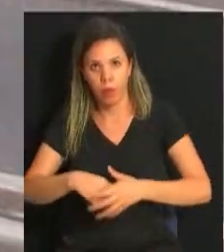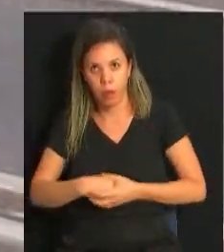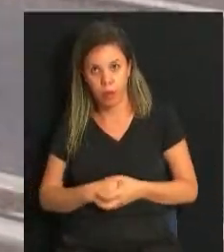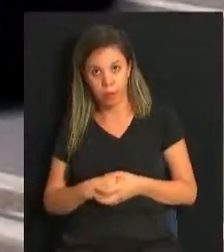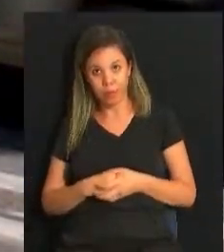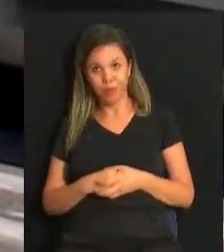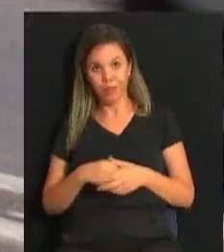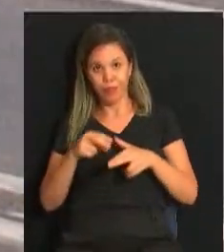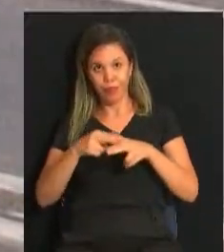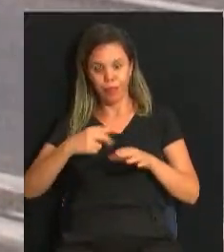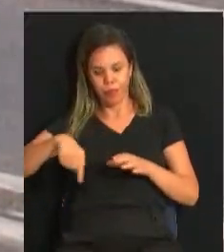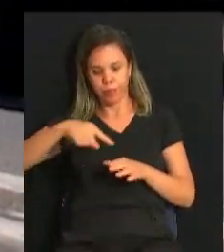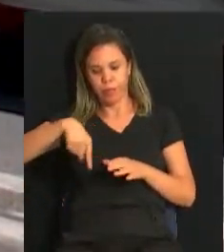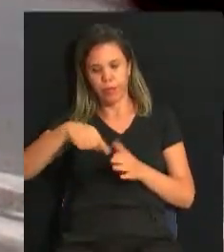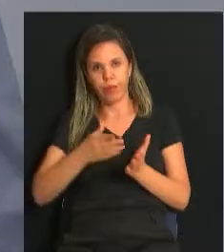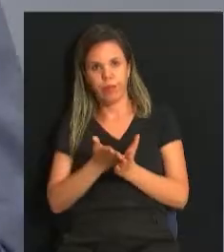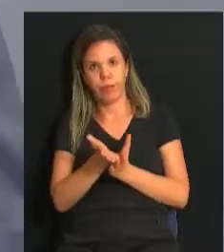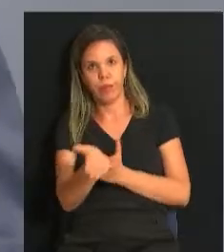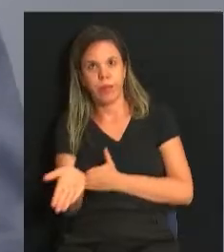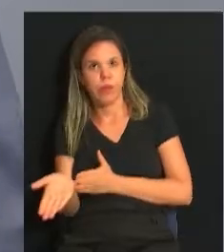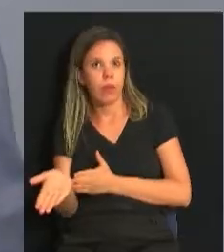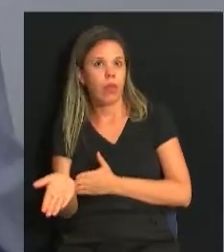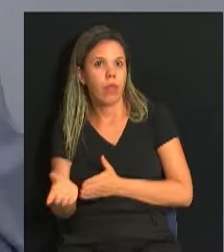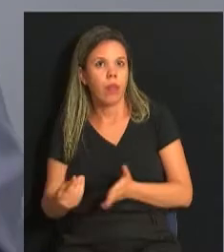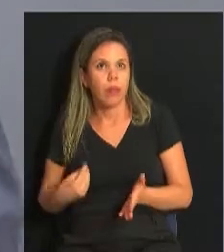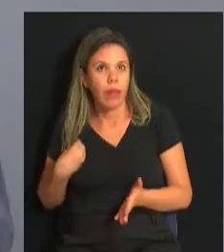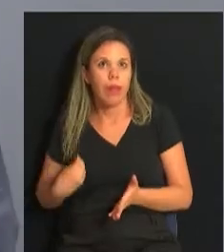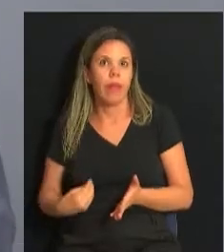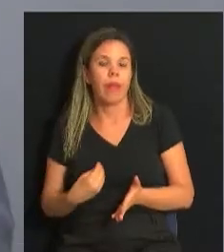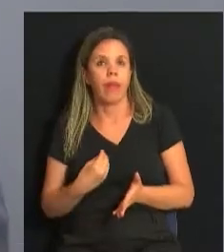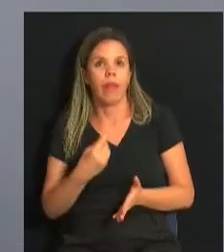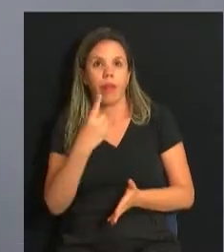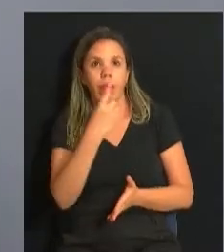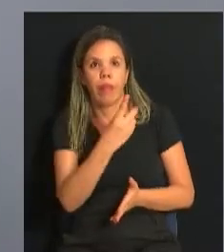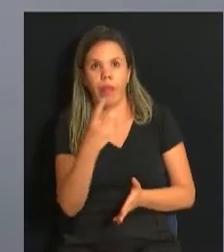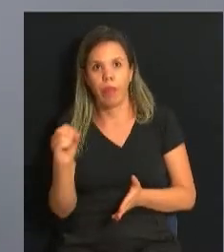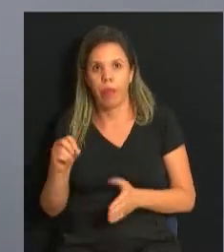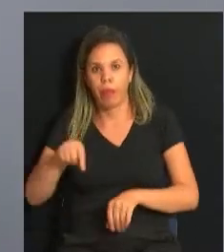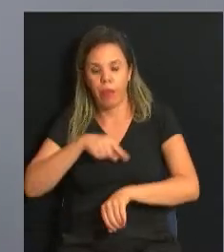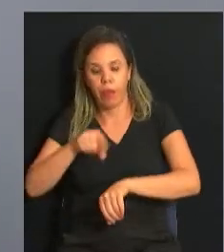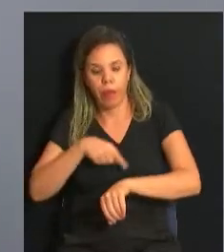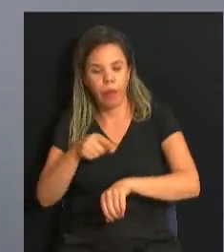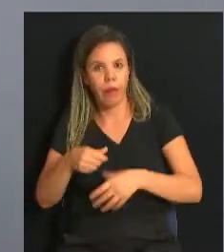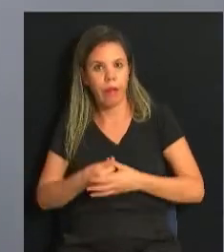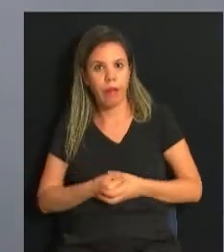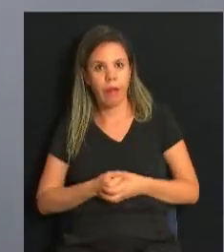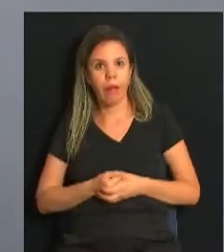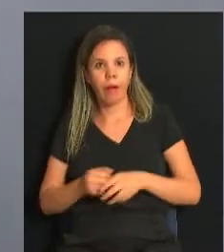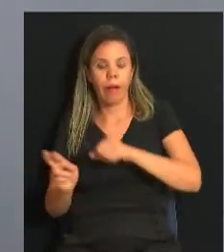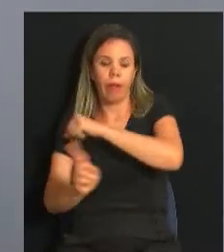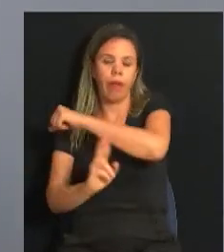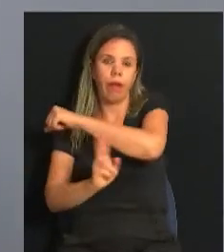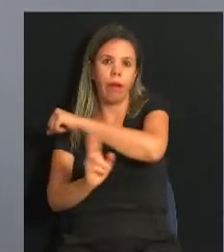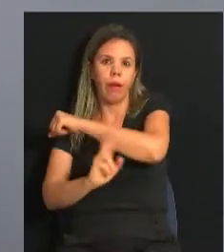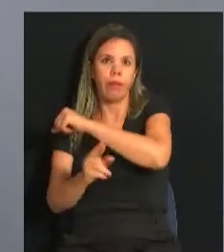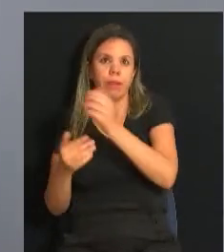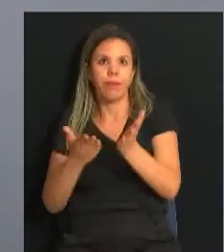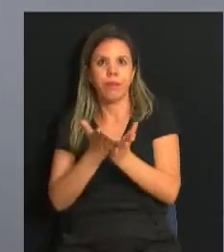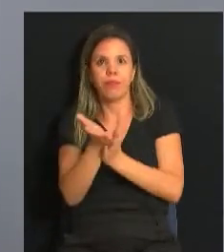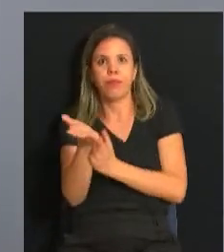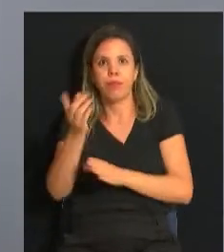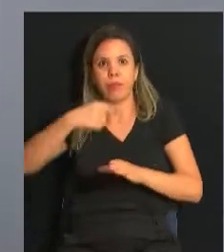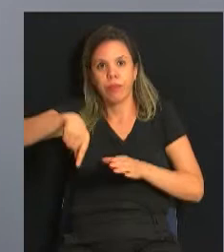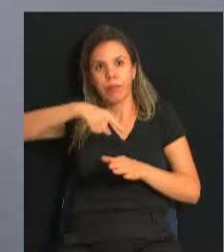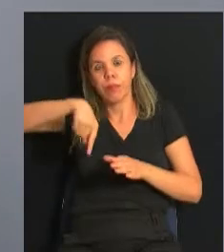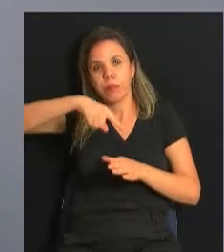augurar você vai desviar bom que você faria 100 120 por hora tem por hora é a rodovia você vai desviar de um buraco